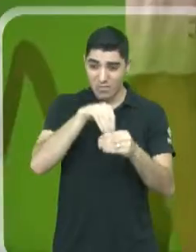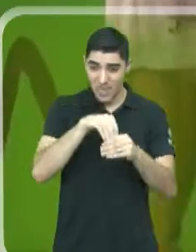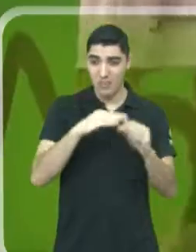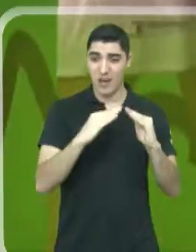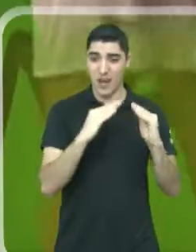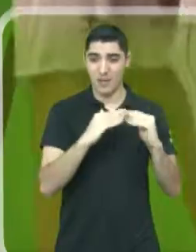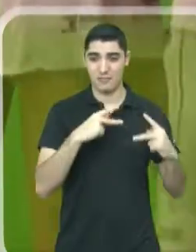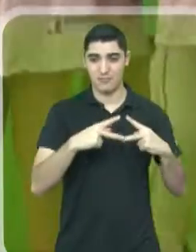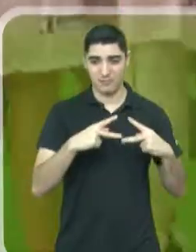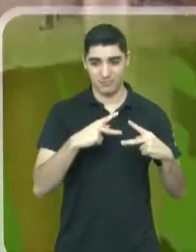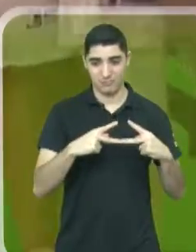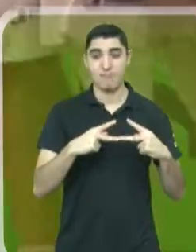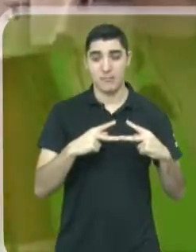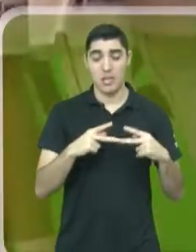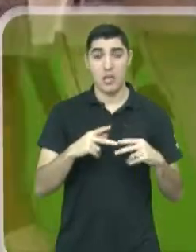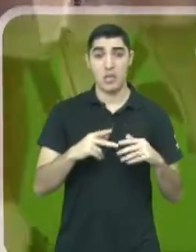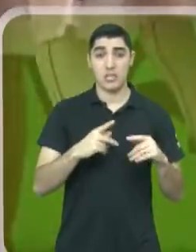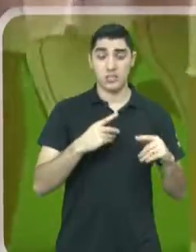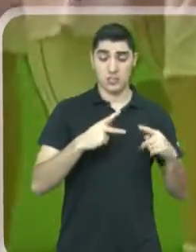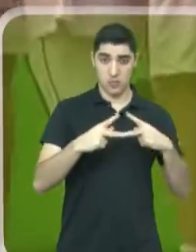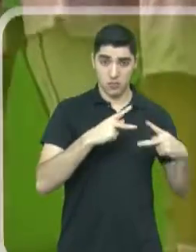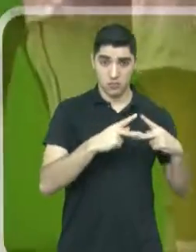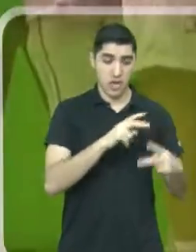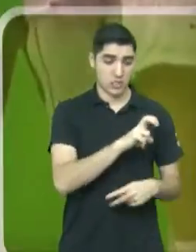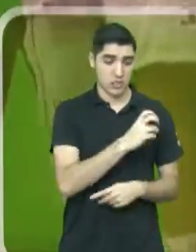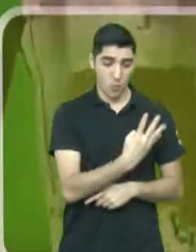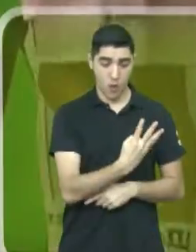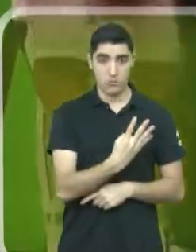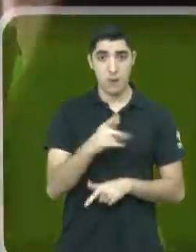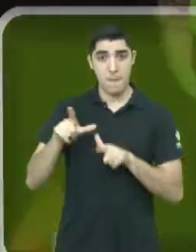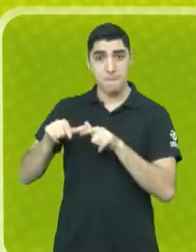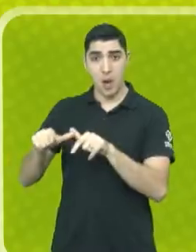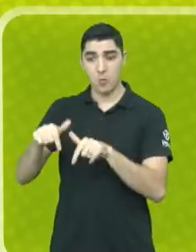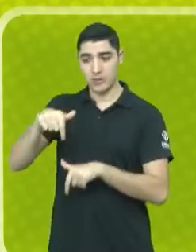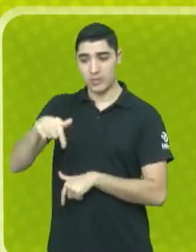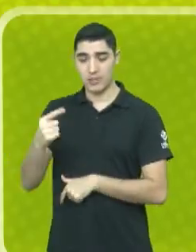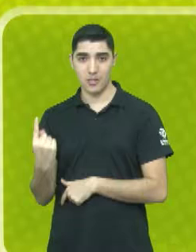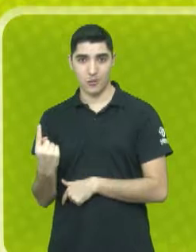Moura. Final, São José 54, Bauru 71.